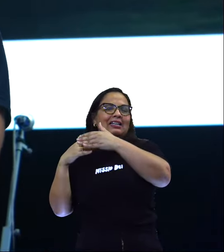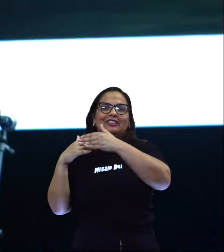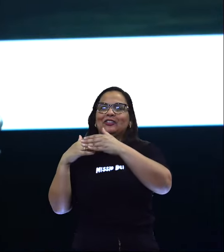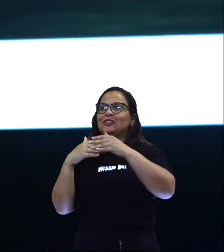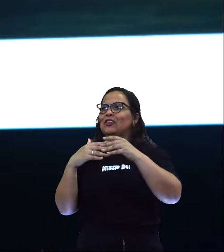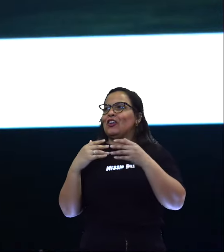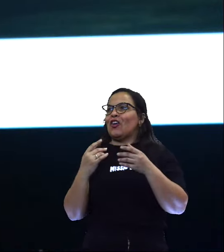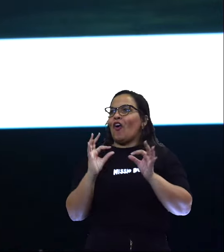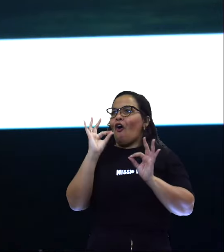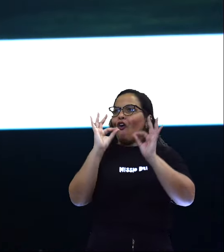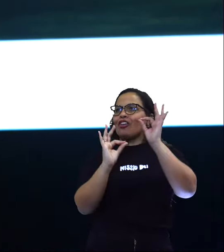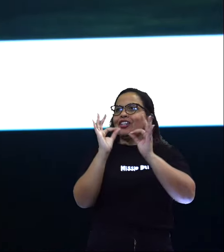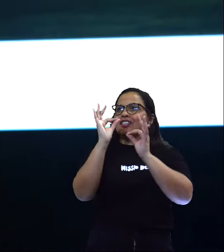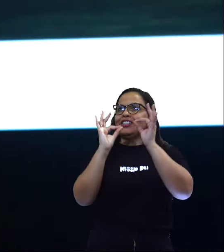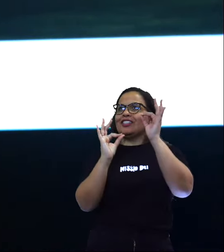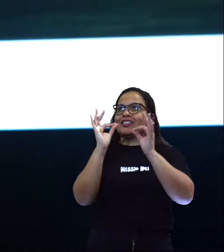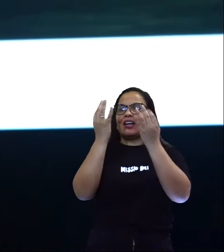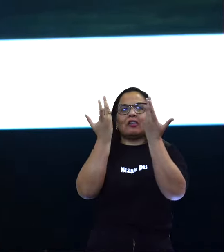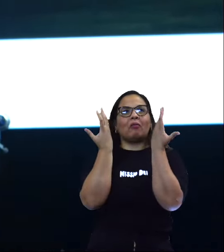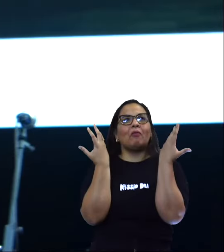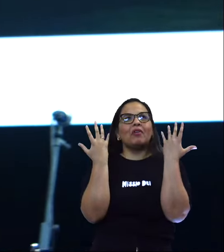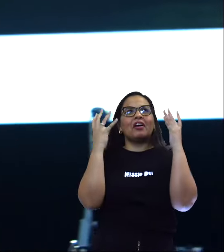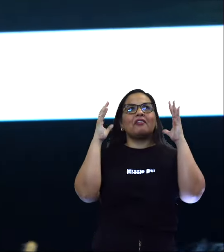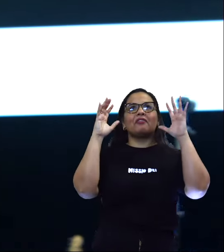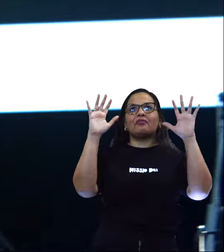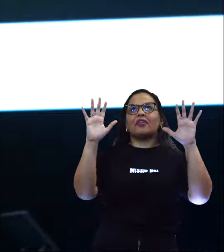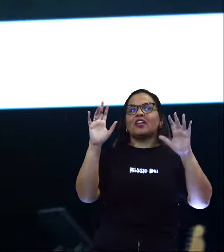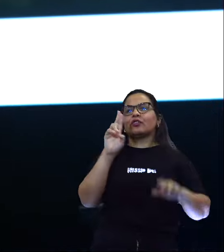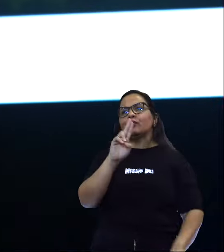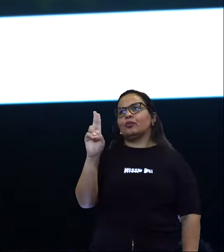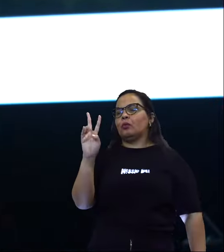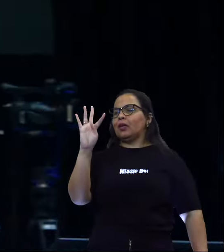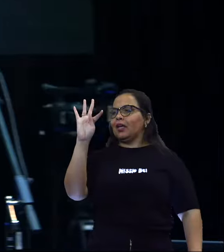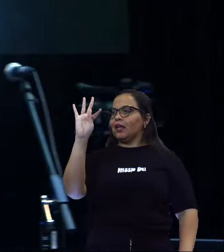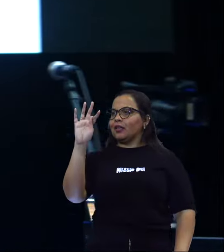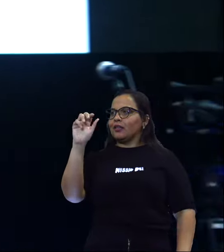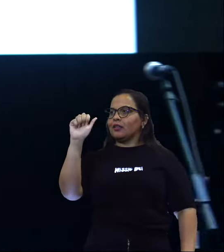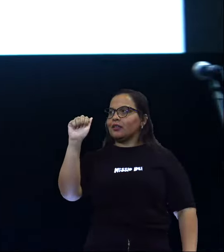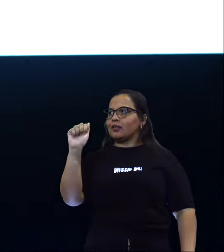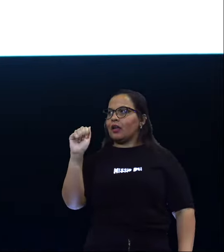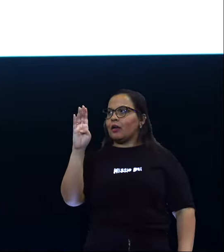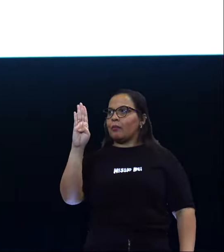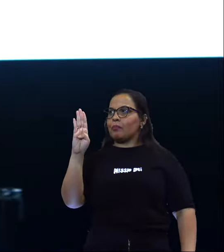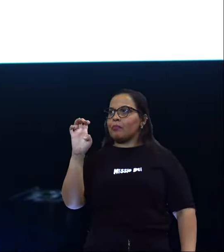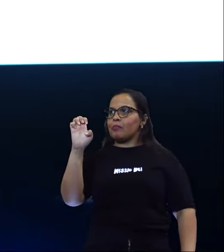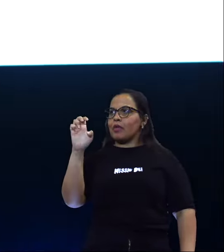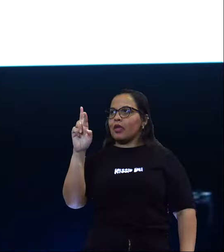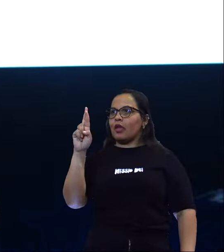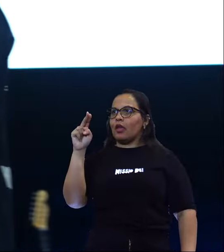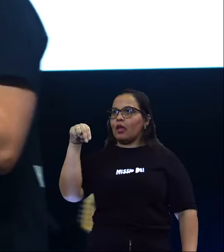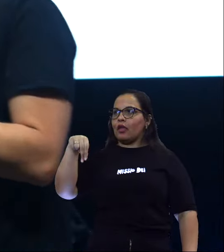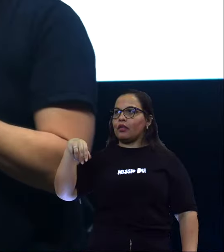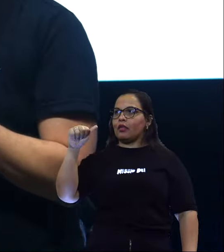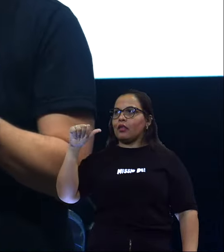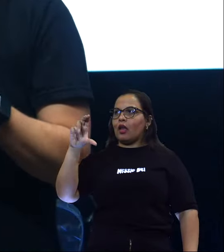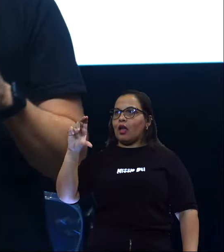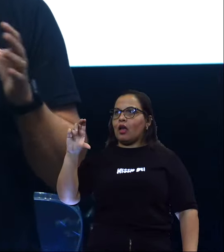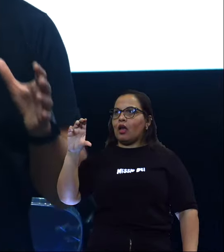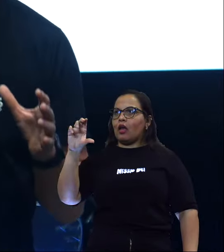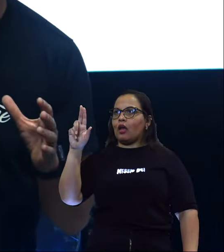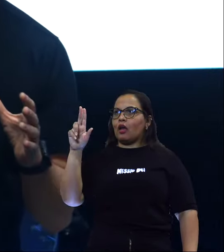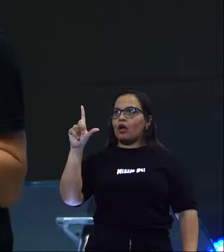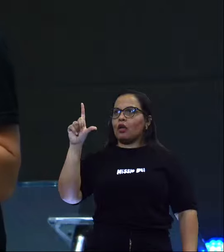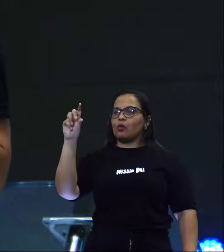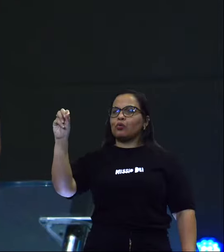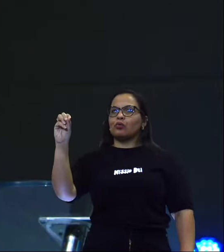dias lembrando daquilo que Deus já fez, da libertação, do tempo do êxodo, do tempo das cabanas, enquanto eles peregrinavam pelo deserto, mas não para permanecer